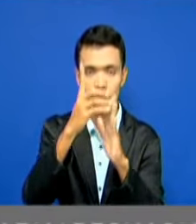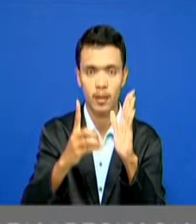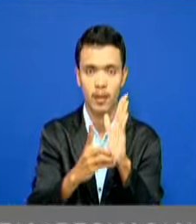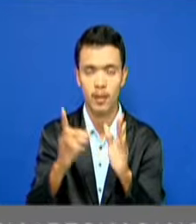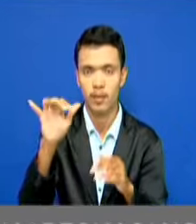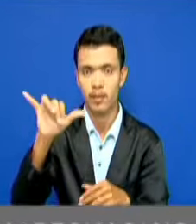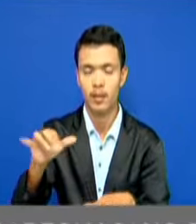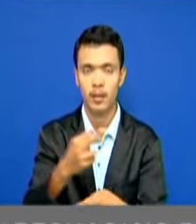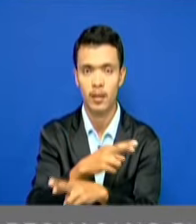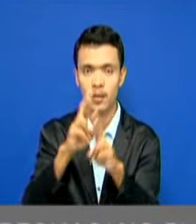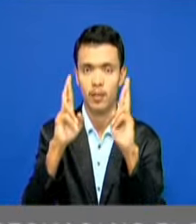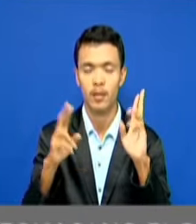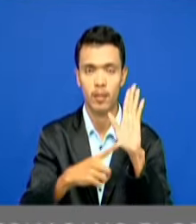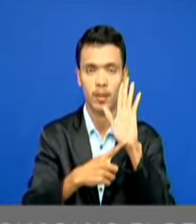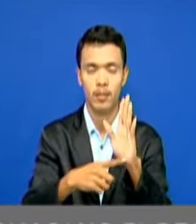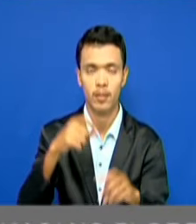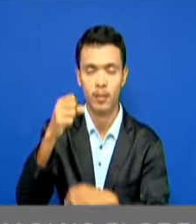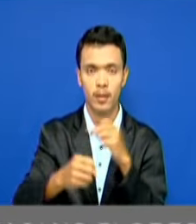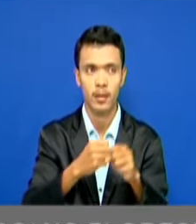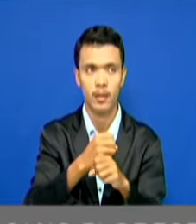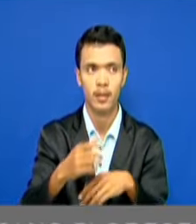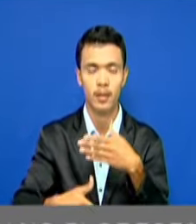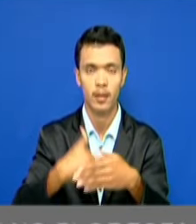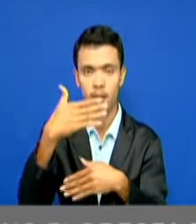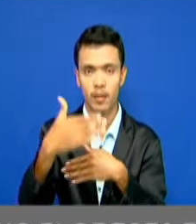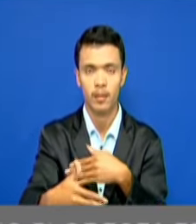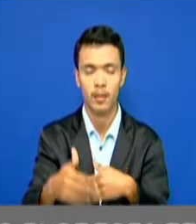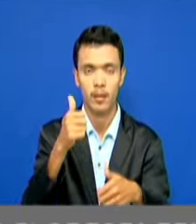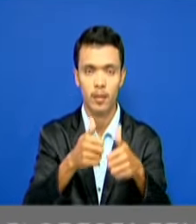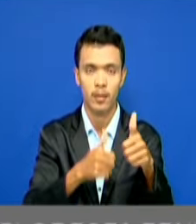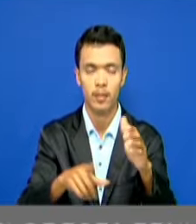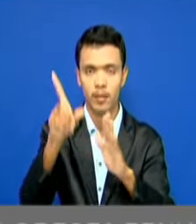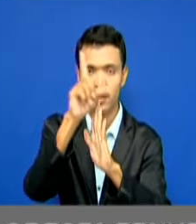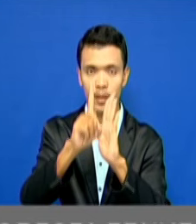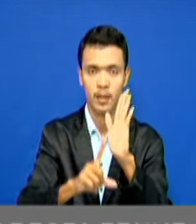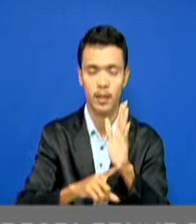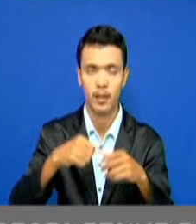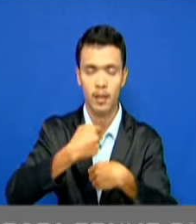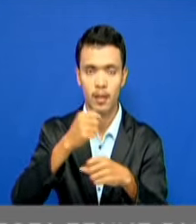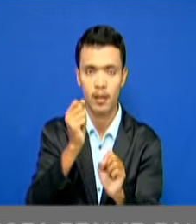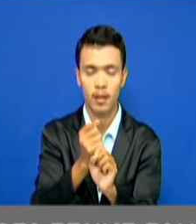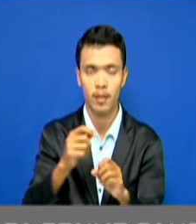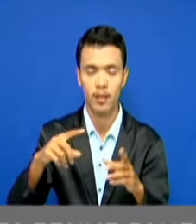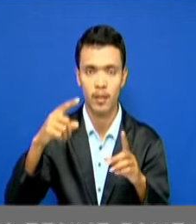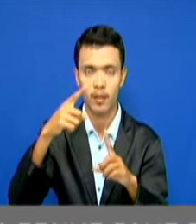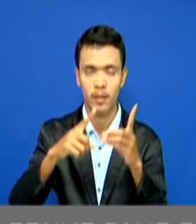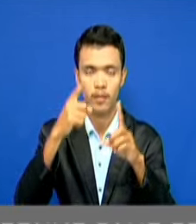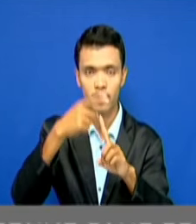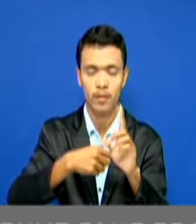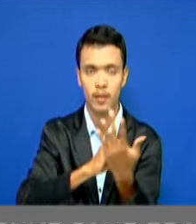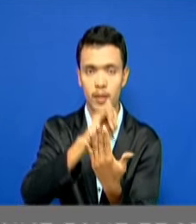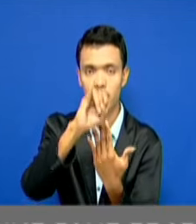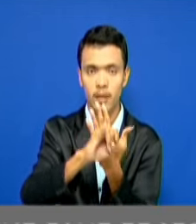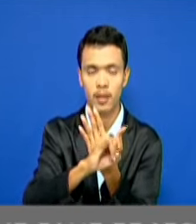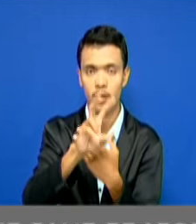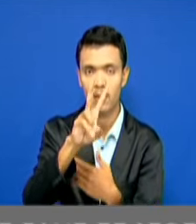no resultado sem fossai e ratinang oin. Mas bem, lei quando a de produz efeito de janeiro de 2025, significa saída